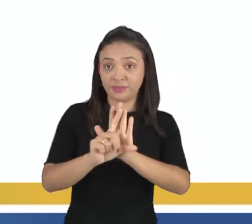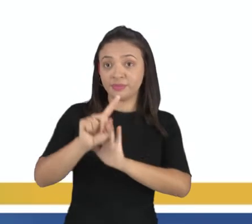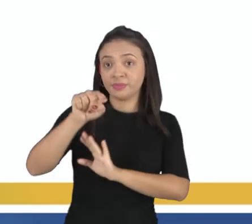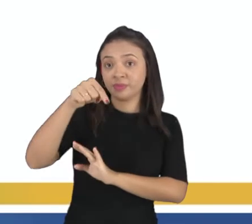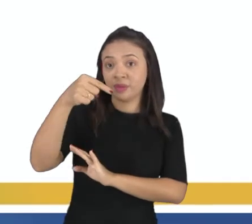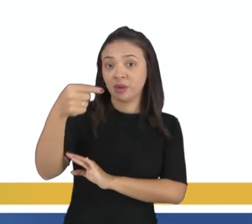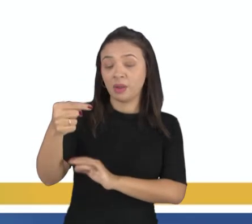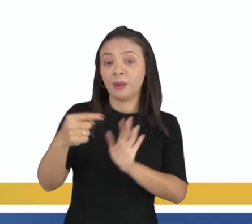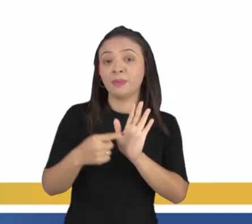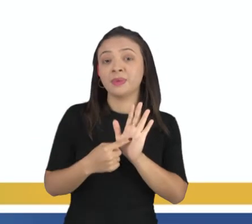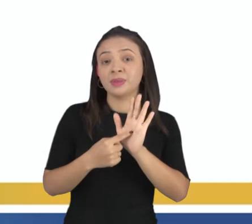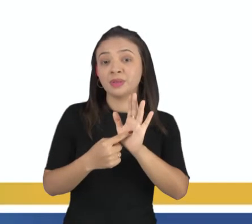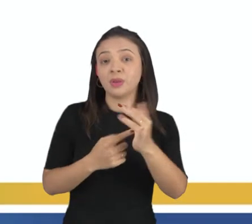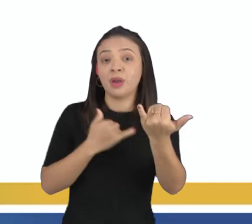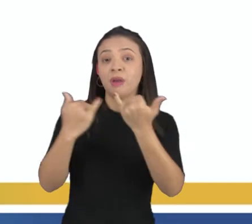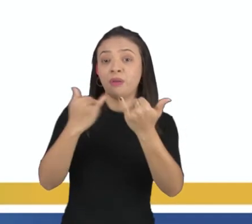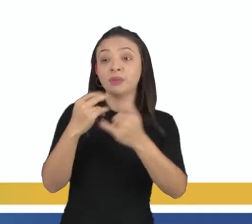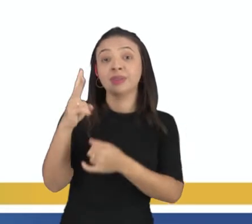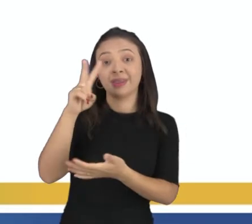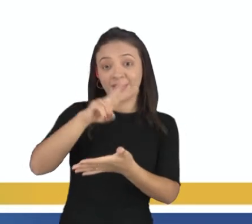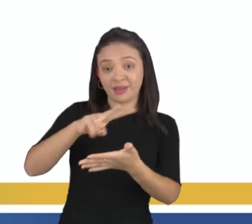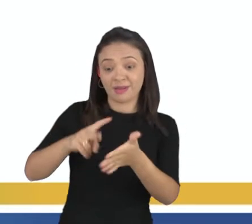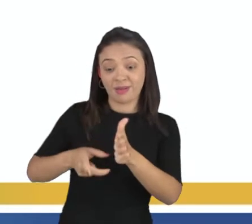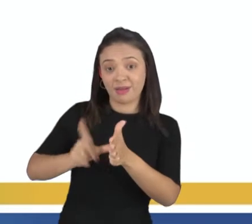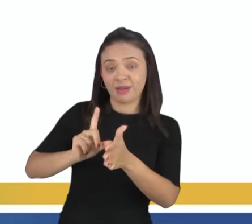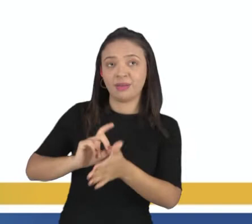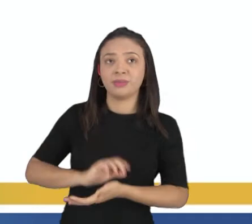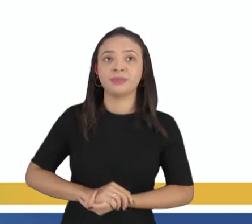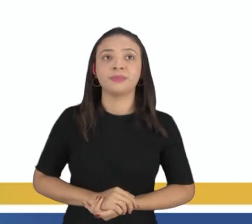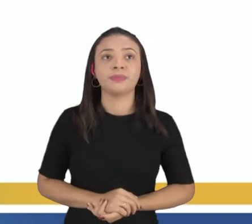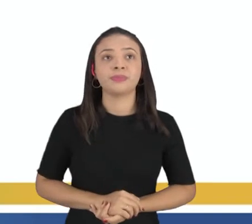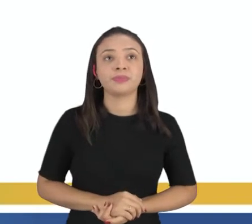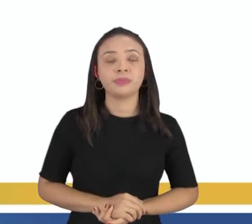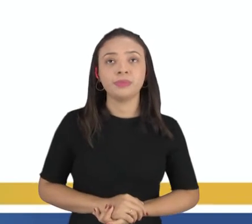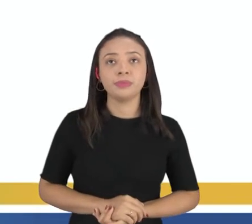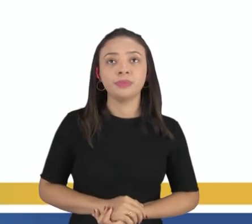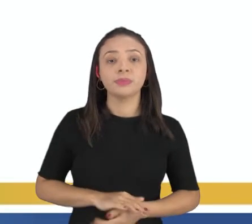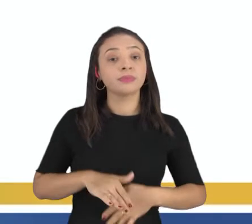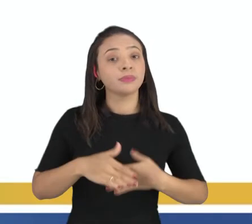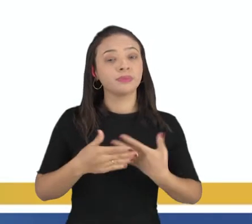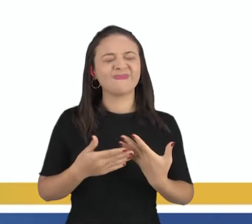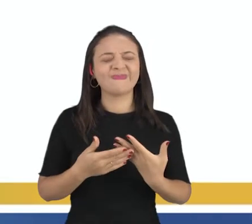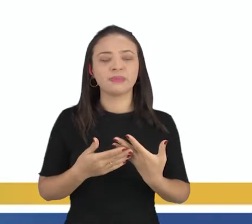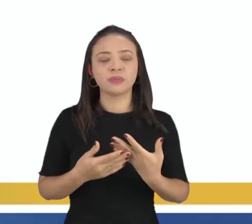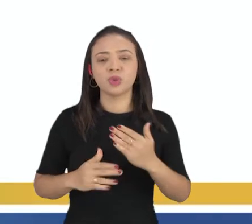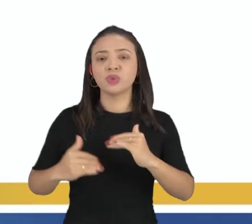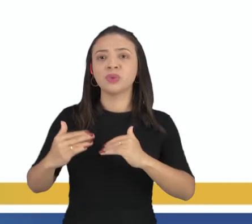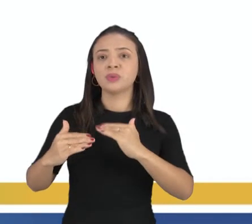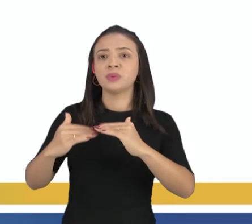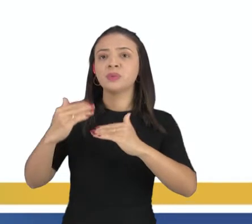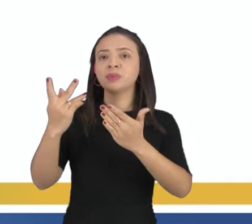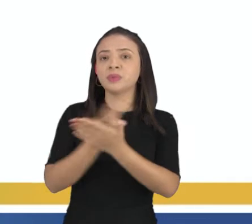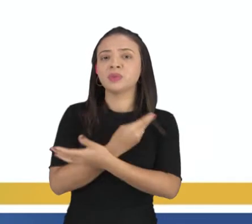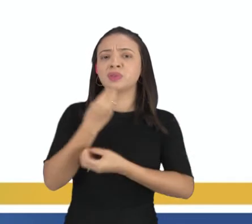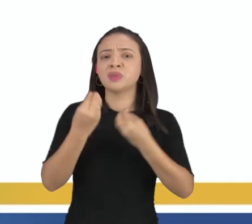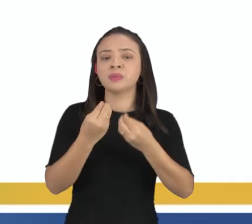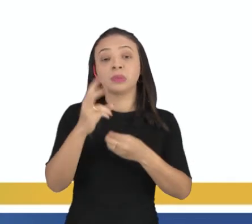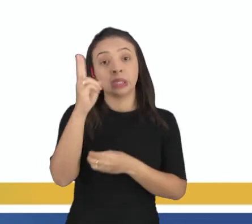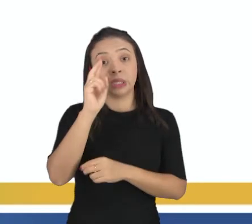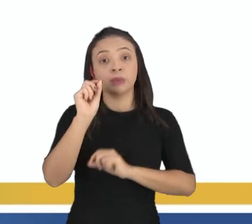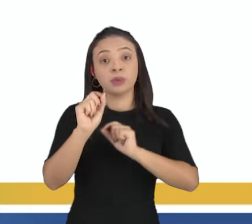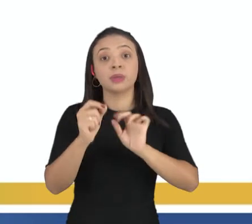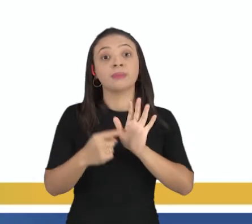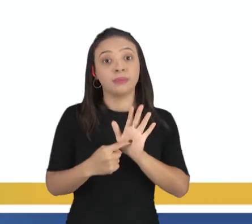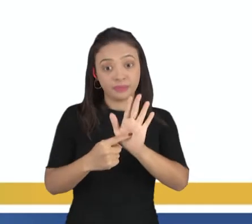depois trouxe a matéria que falava a respeito disso. Aí, como desenvolvimento, lembra que no desenvolvimento ele vai